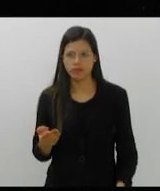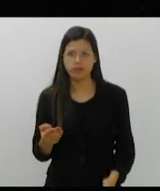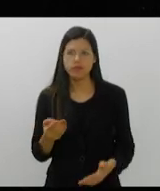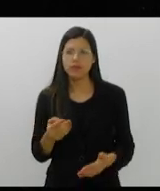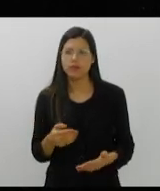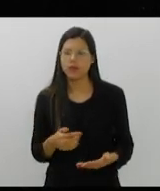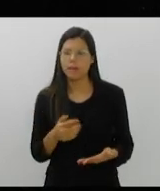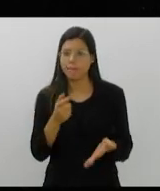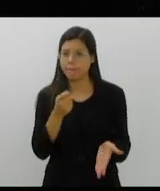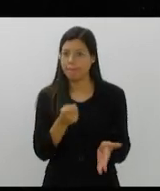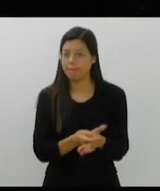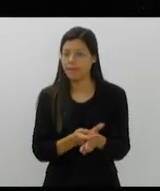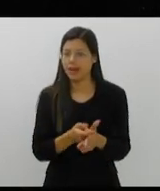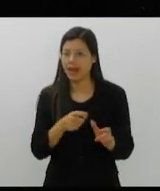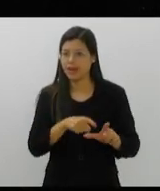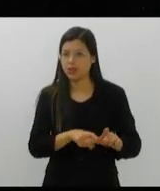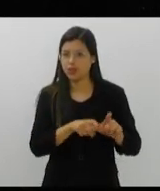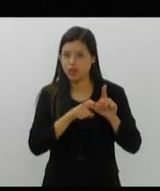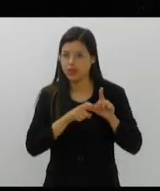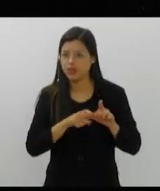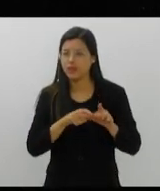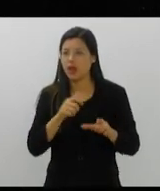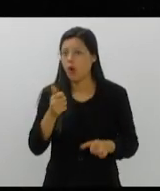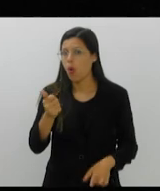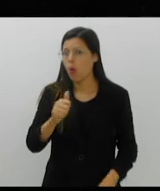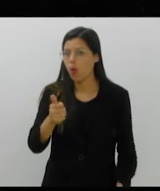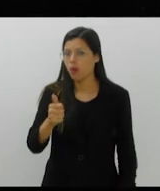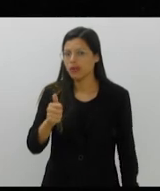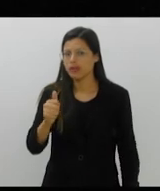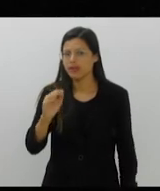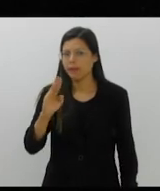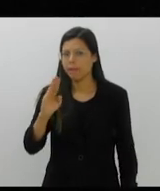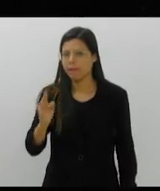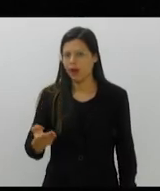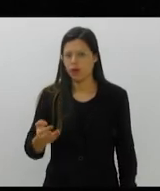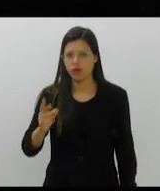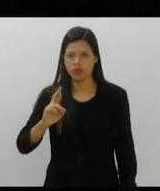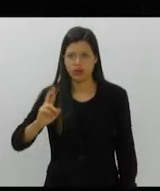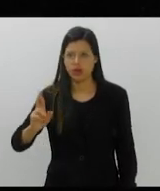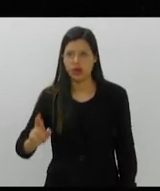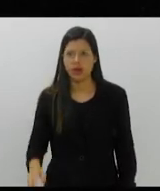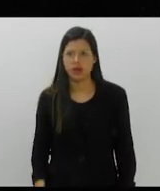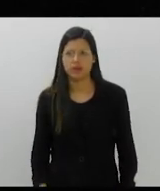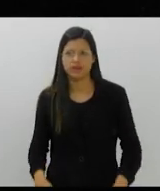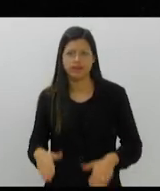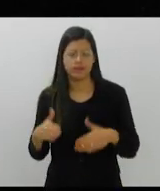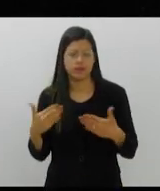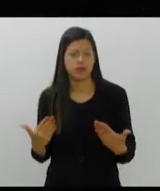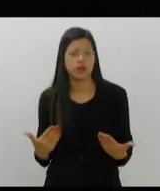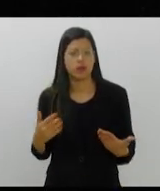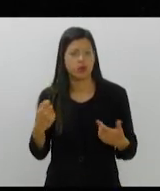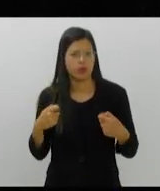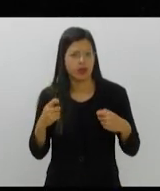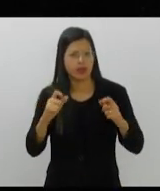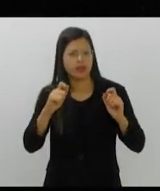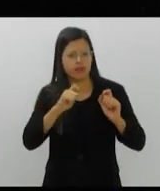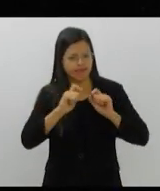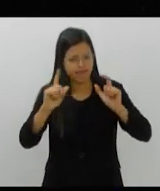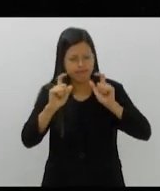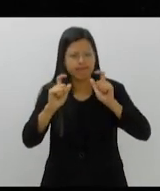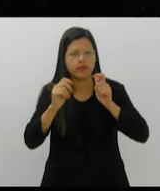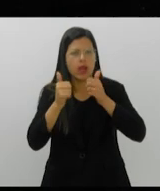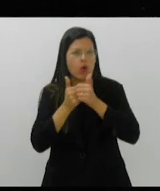dívida é de 11 bilhões de reais. Então, a gente tem que estar atento,